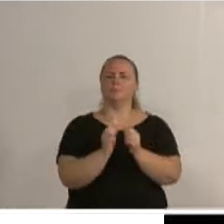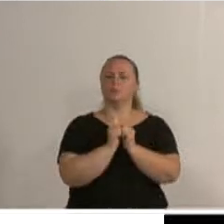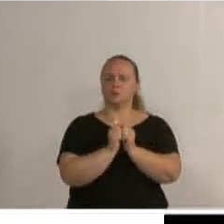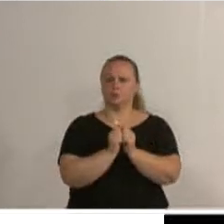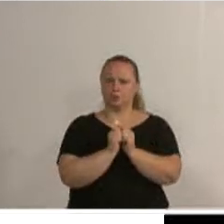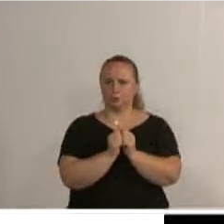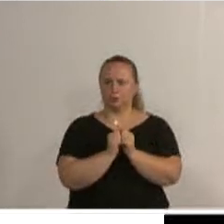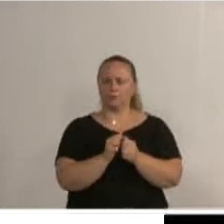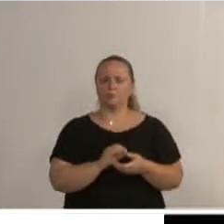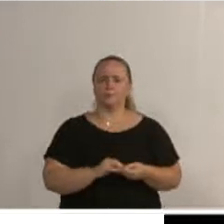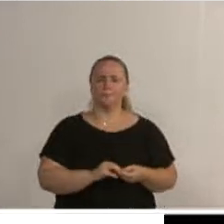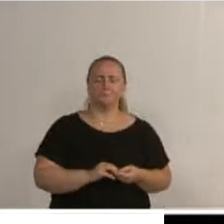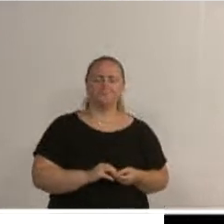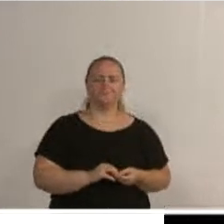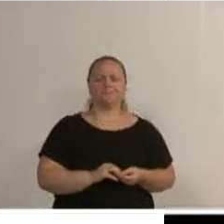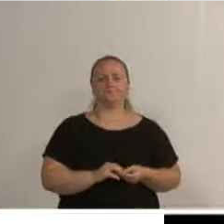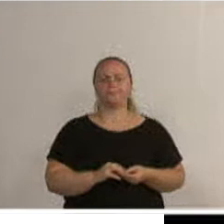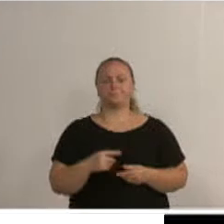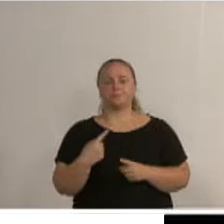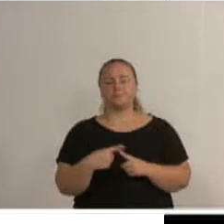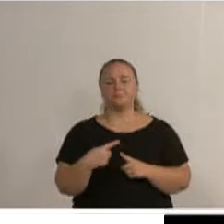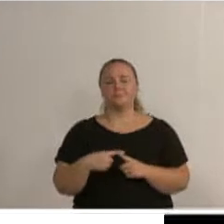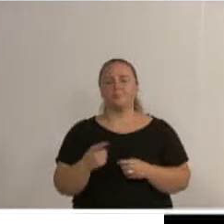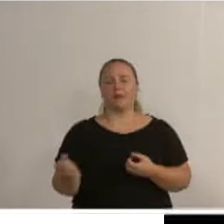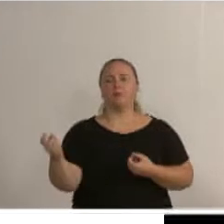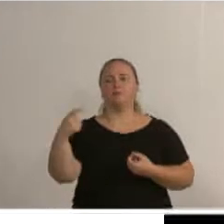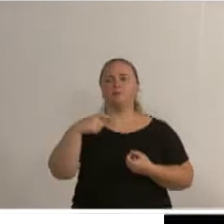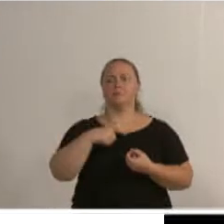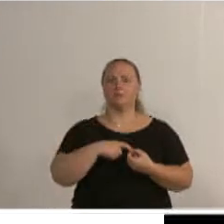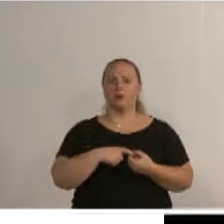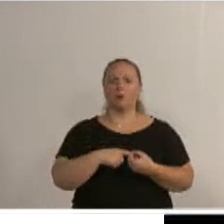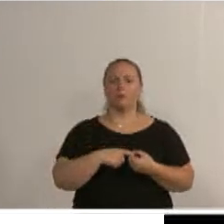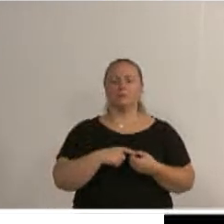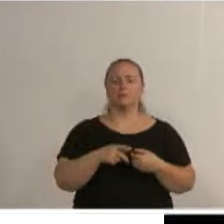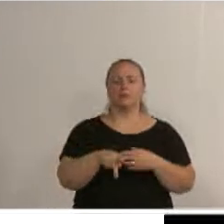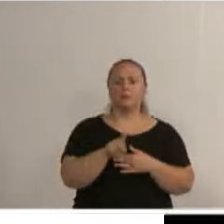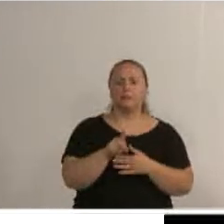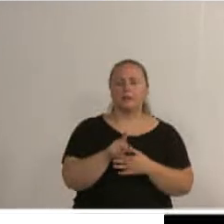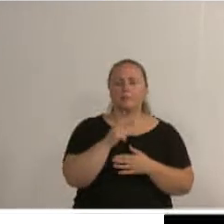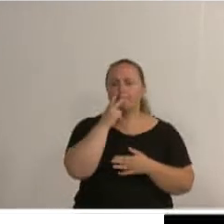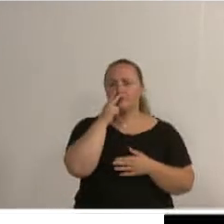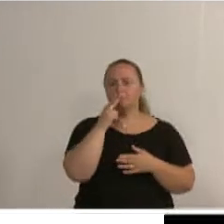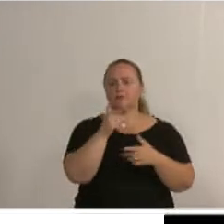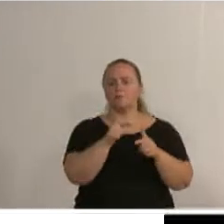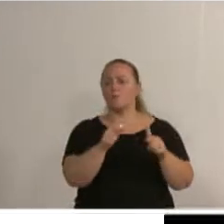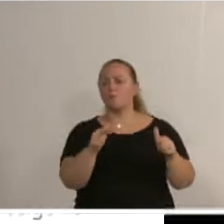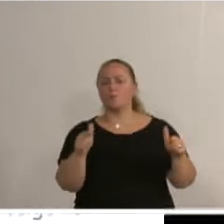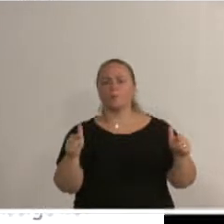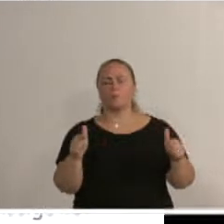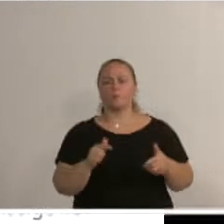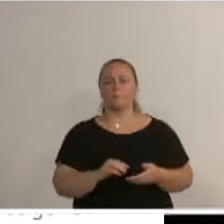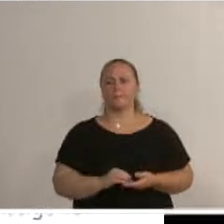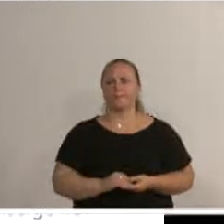circular, que reduz esse tanto de quilômetros de volta e faz com que tenha mais agilidade do sistema?